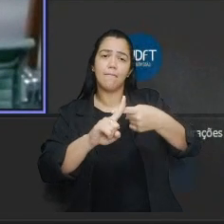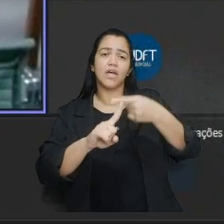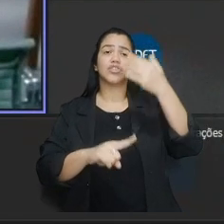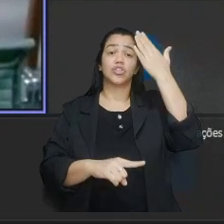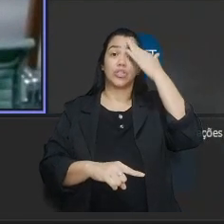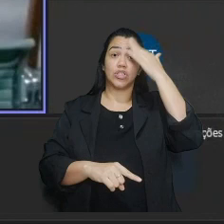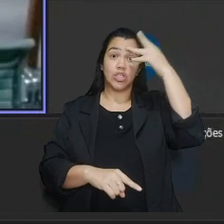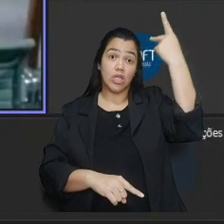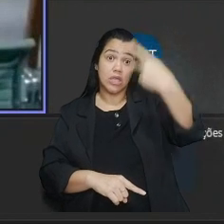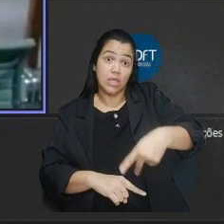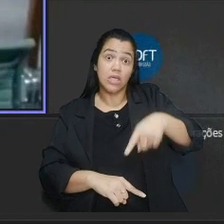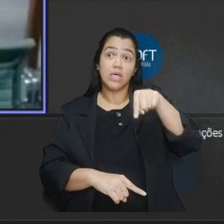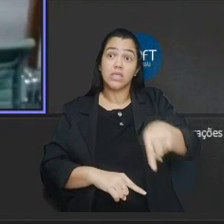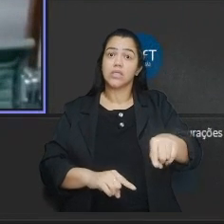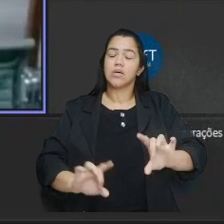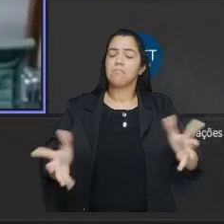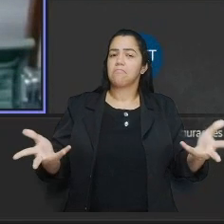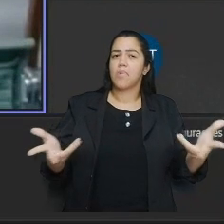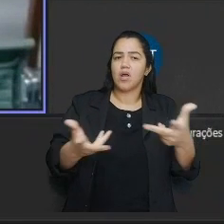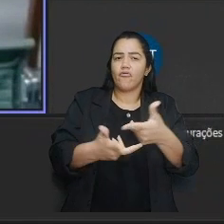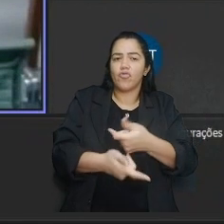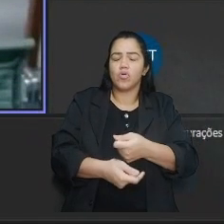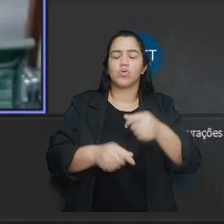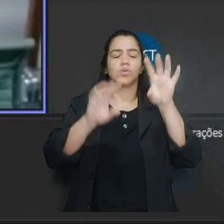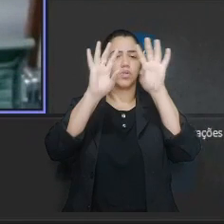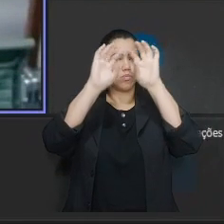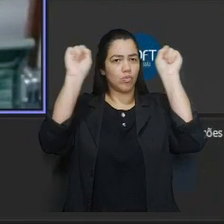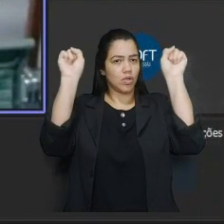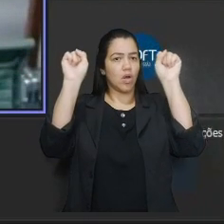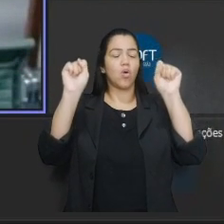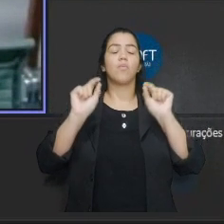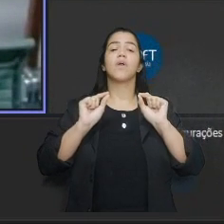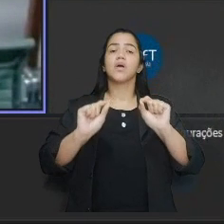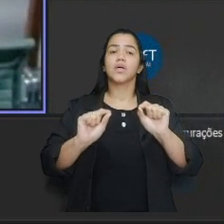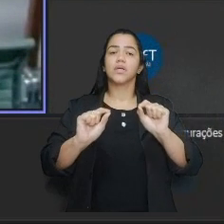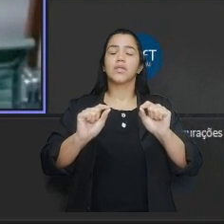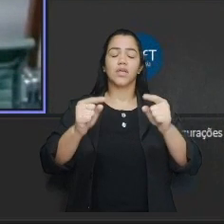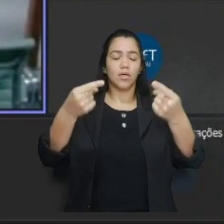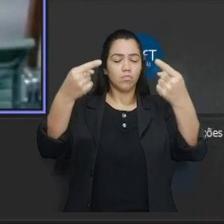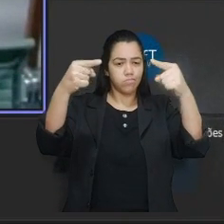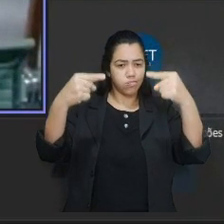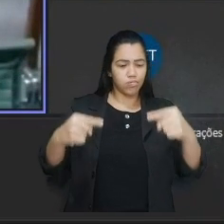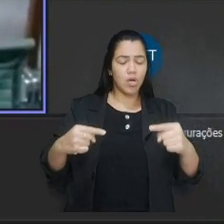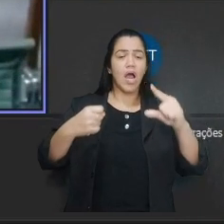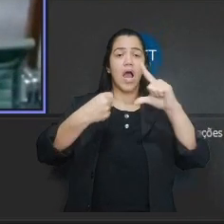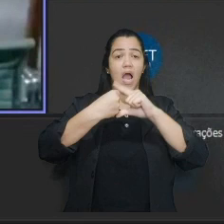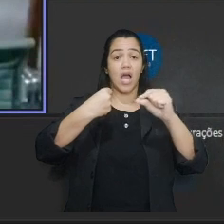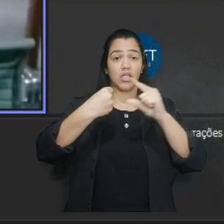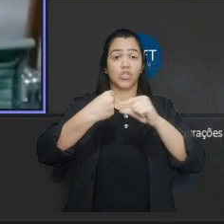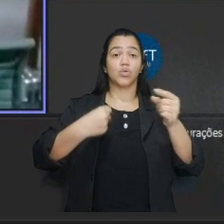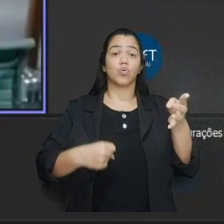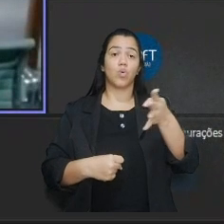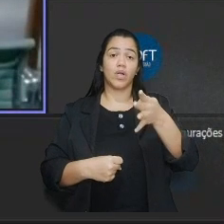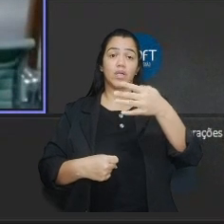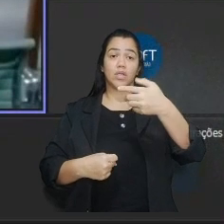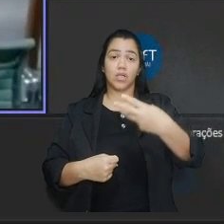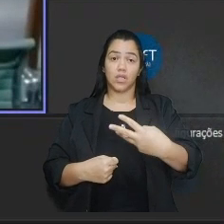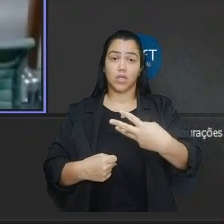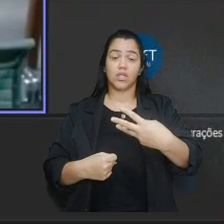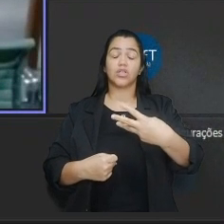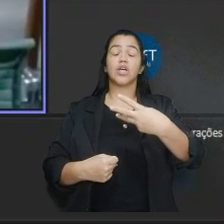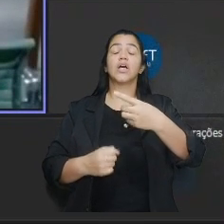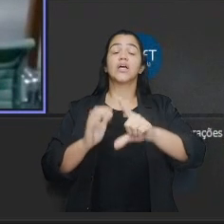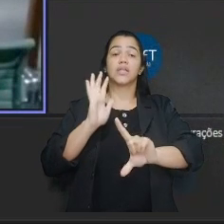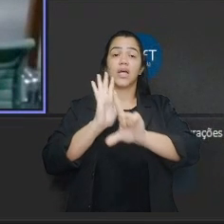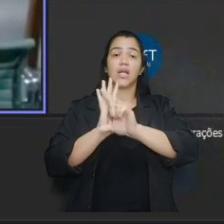entendimento do STJ, tem entendimento deste egrégio tribunal, para que a cláusula do